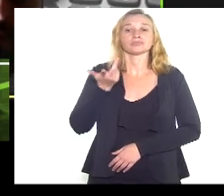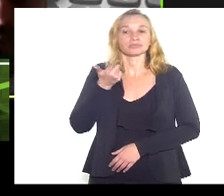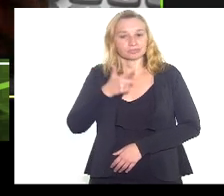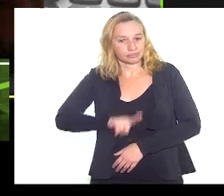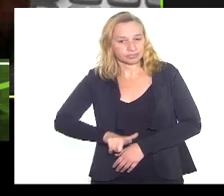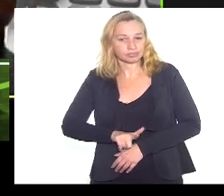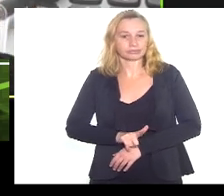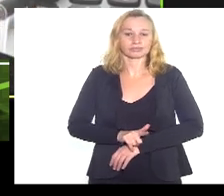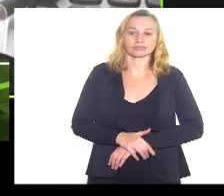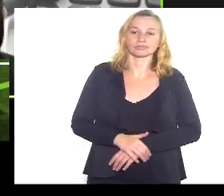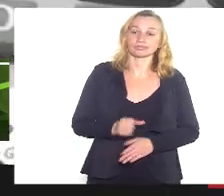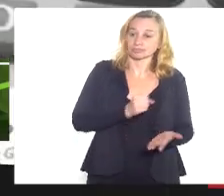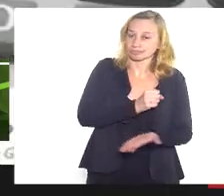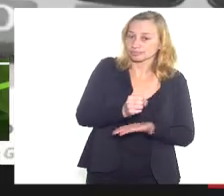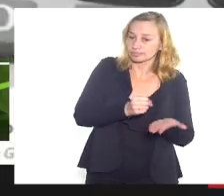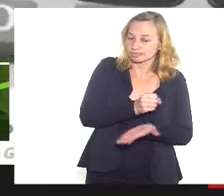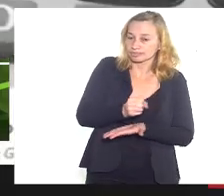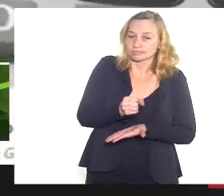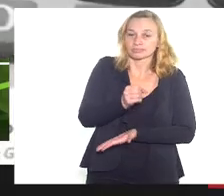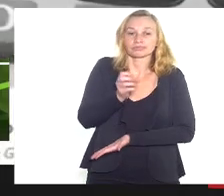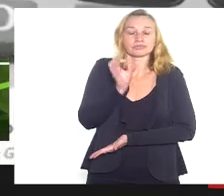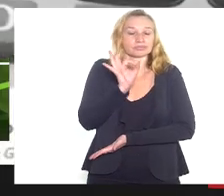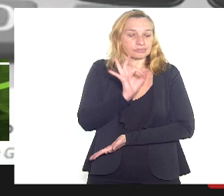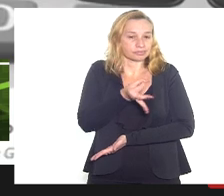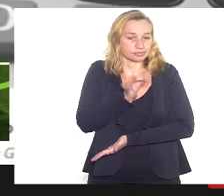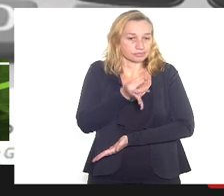novamente, a base legal